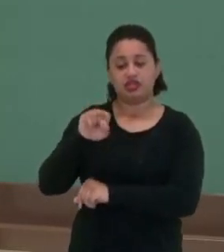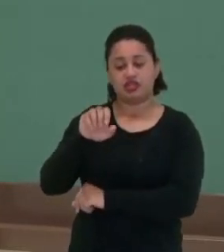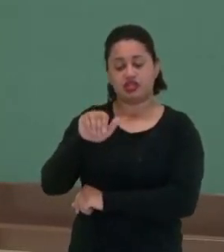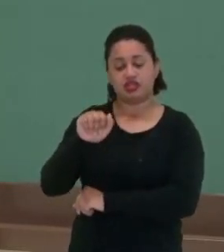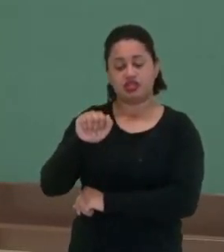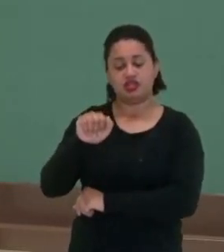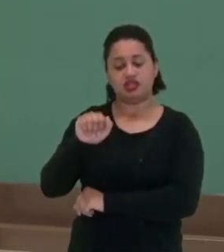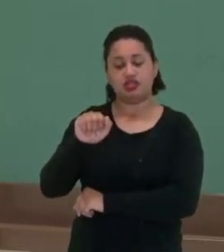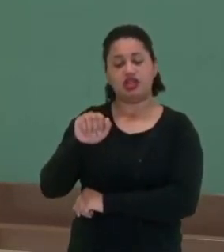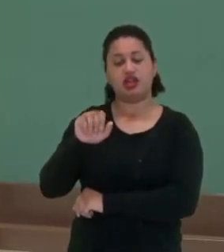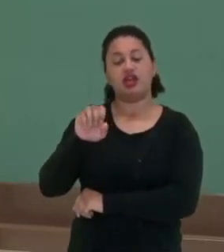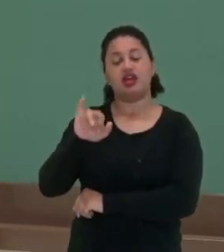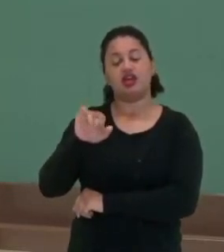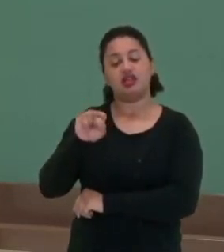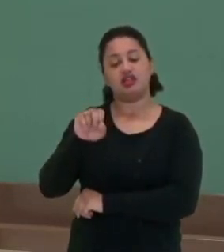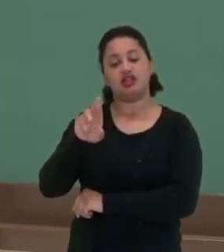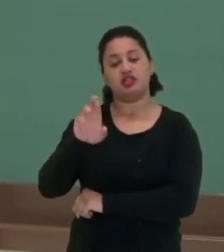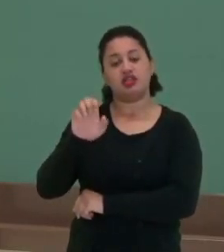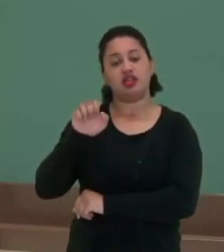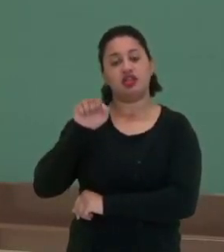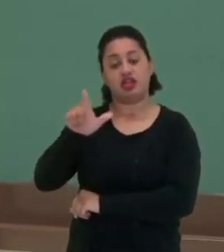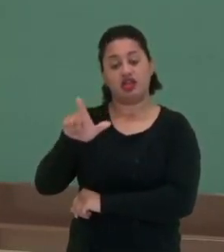atribuindo esse Estado aos